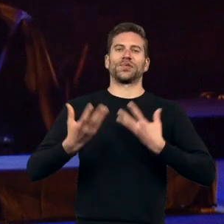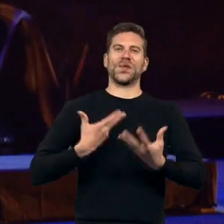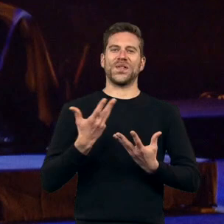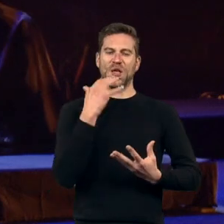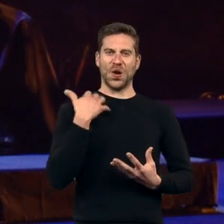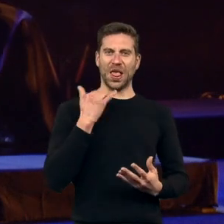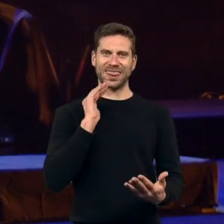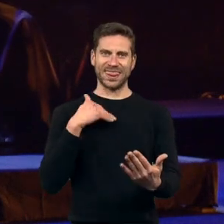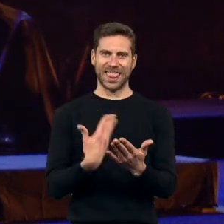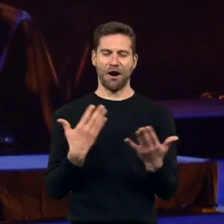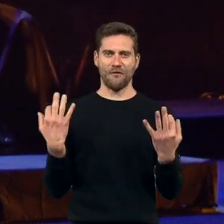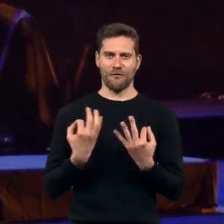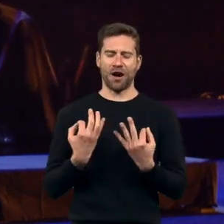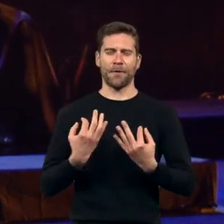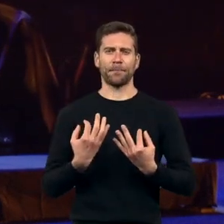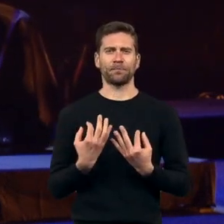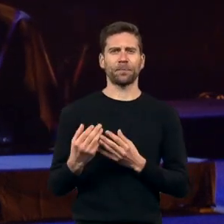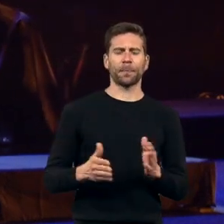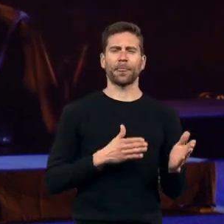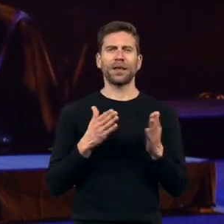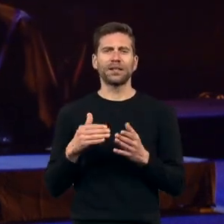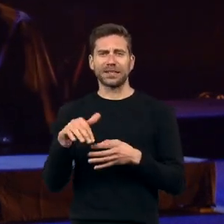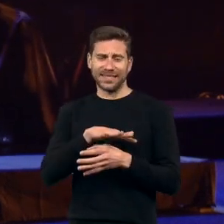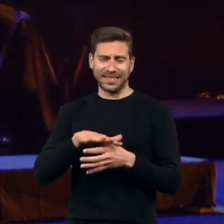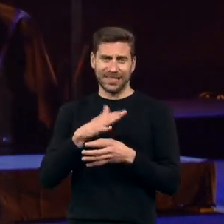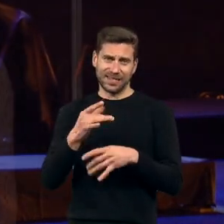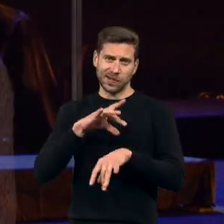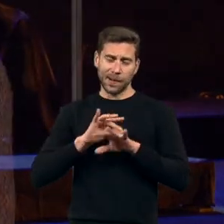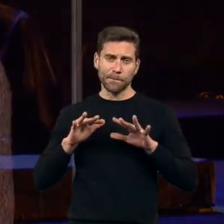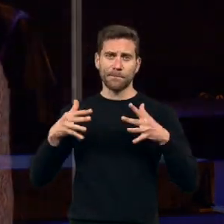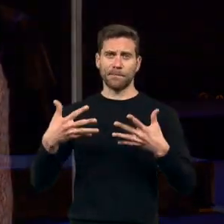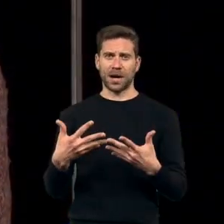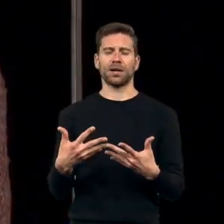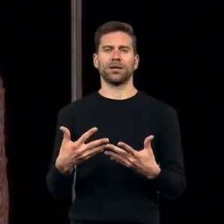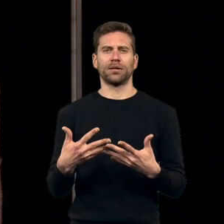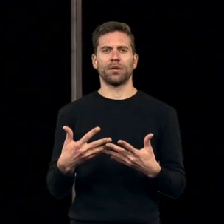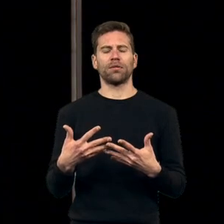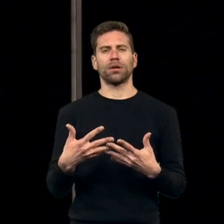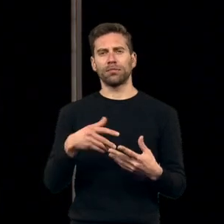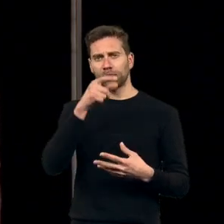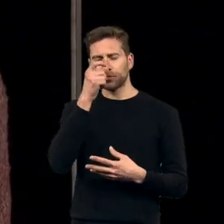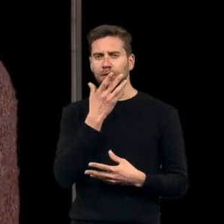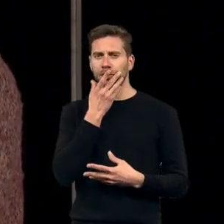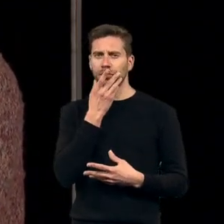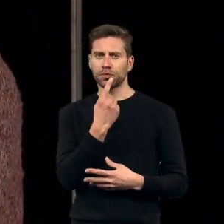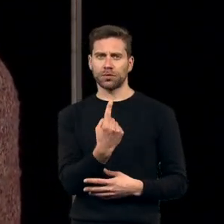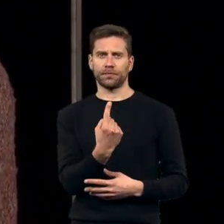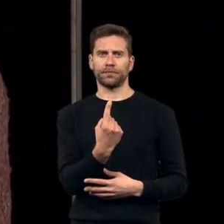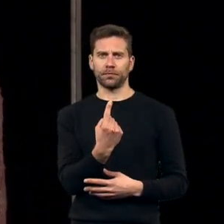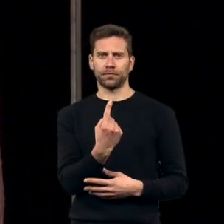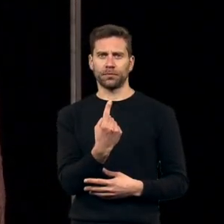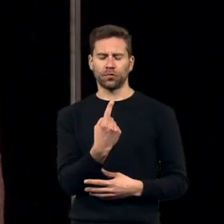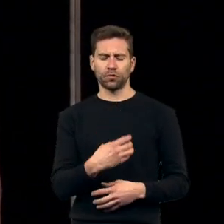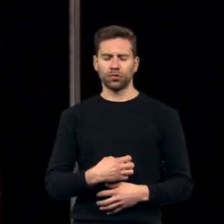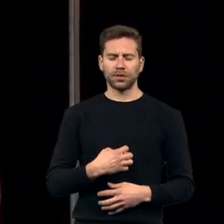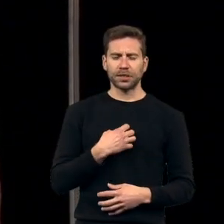E depois, obviamente, nesta situação de pandemia, fala de um homem sozinho, não é? Quer dizer, esta ideia de uma